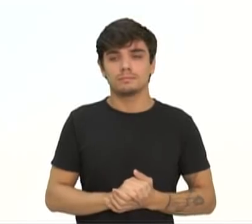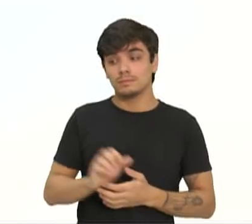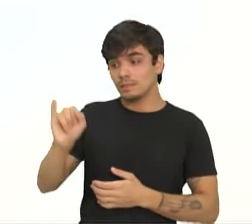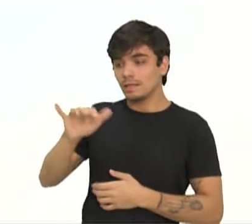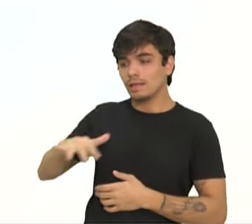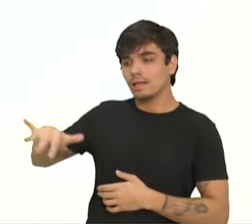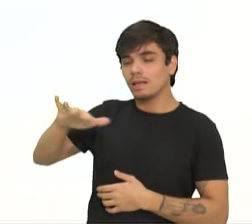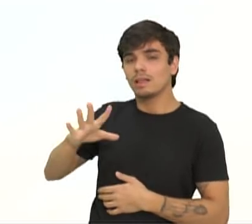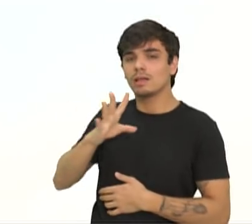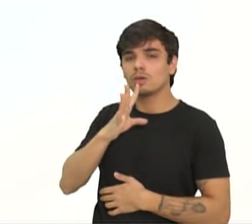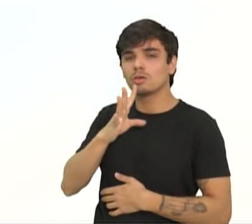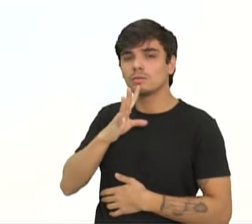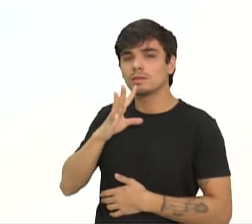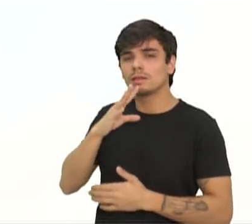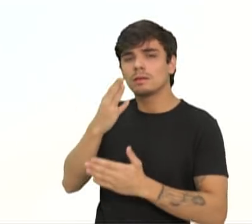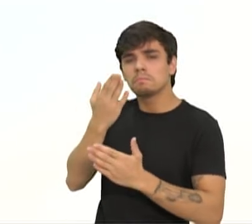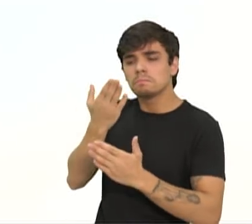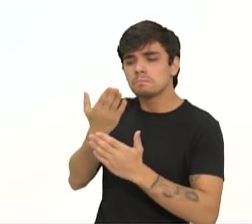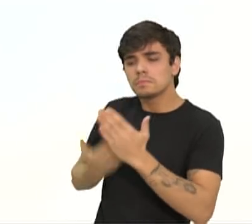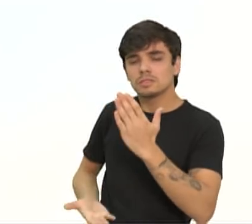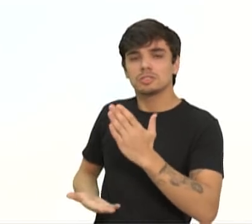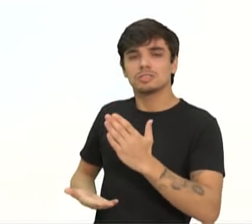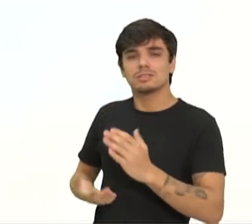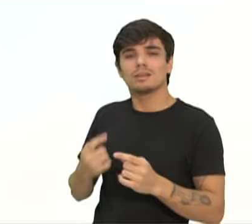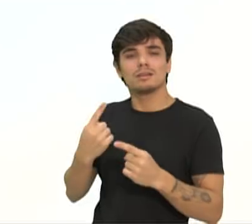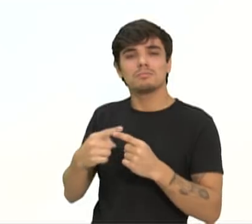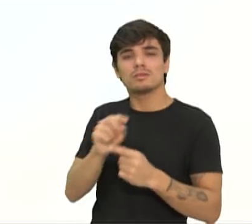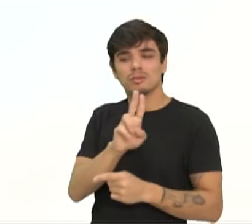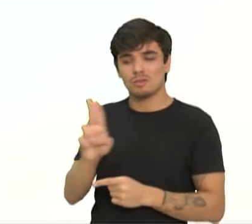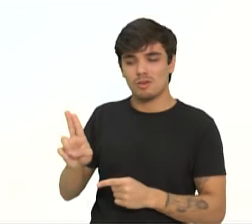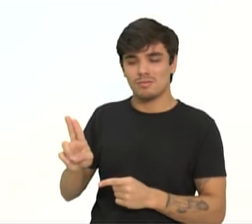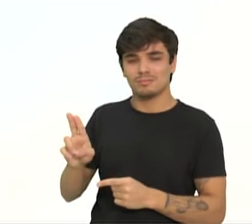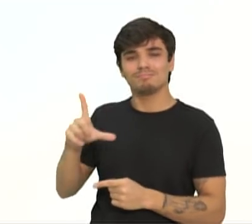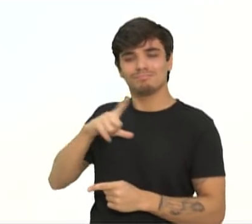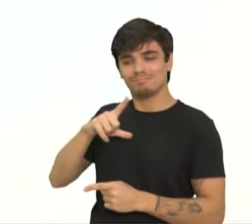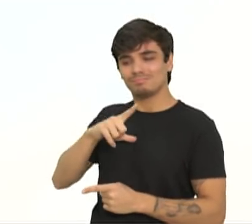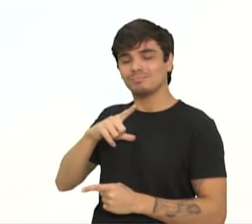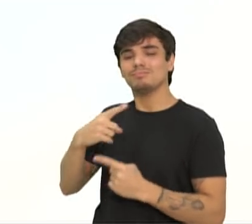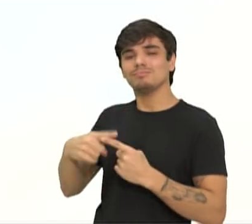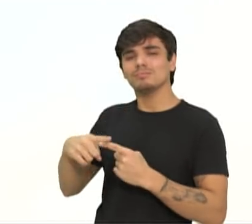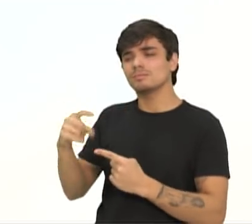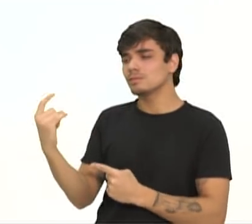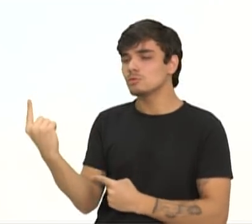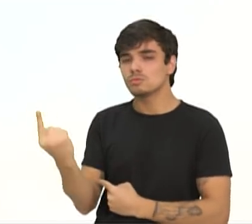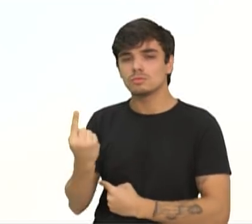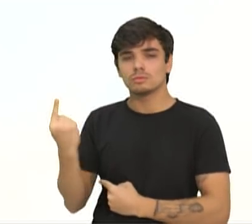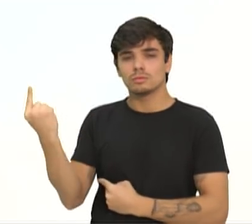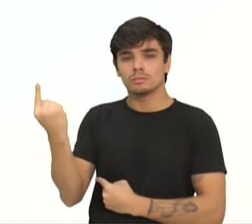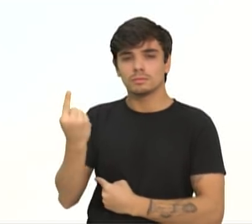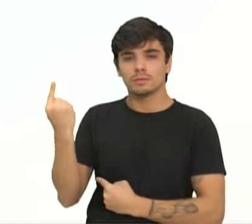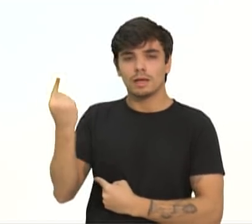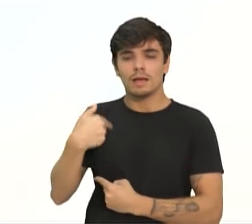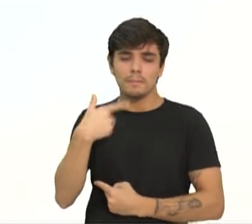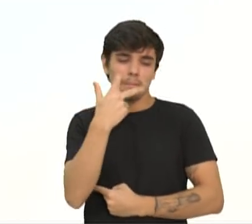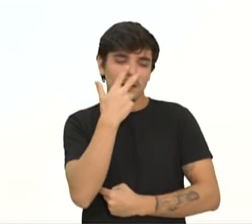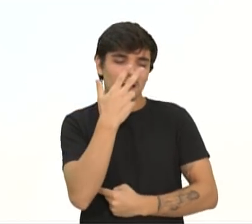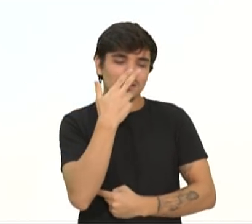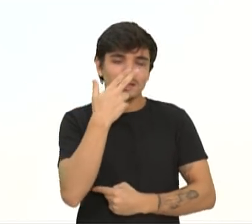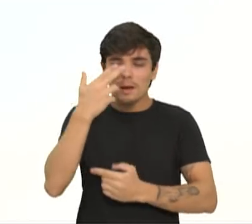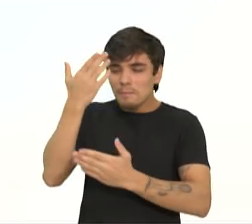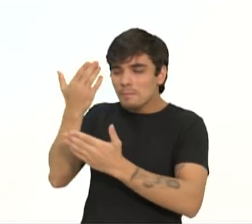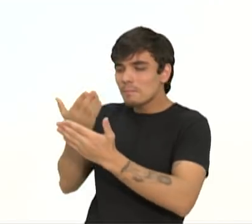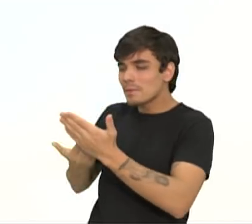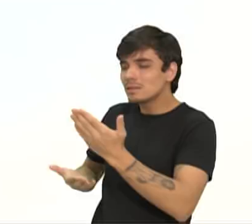era conhecida como Ilha Perdida. Tinha esse nome, pois era solitária e parecia perdida entre as águas do